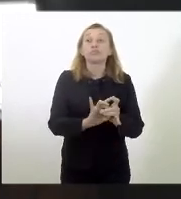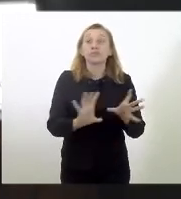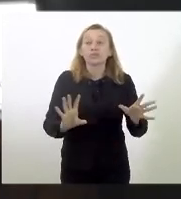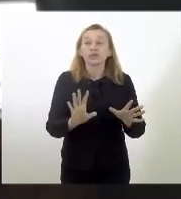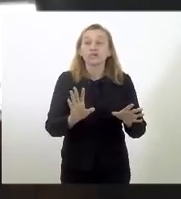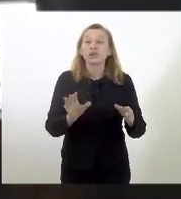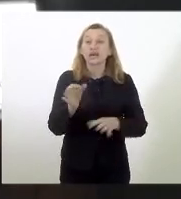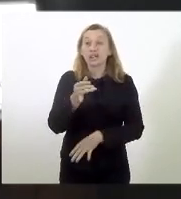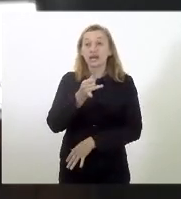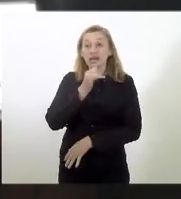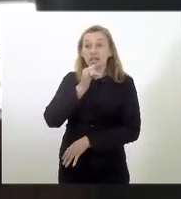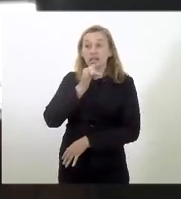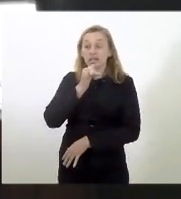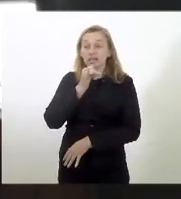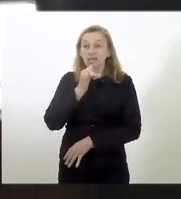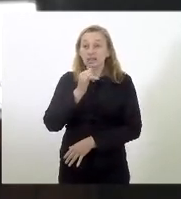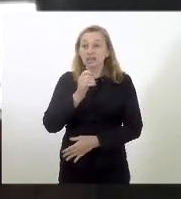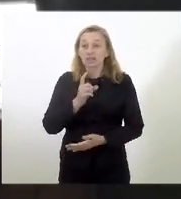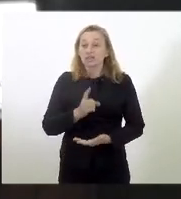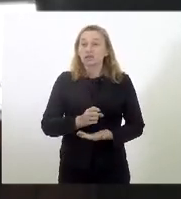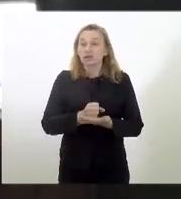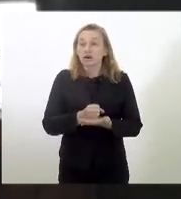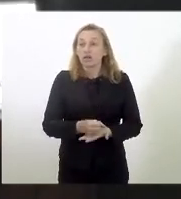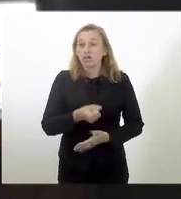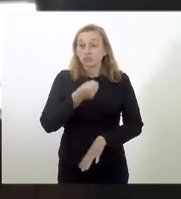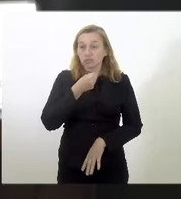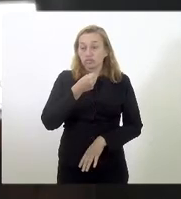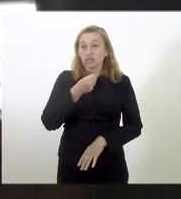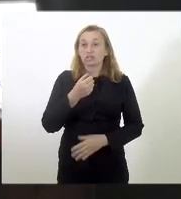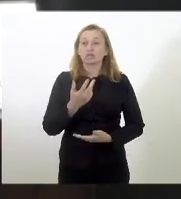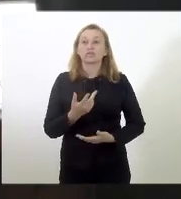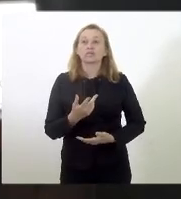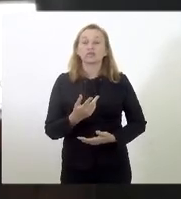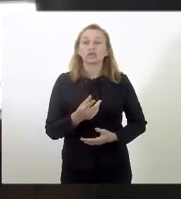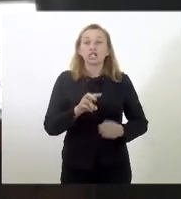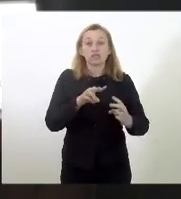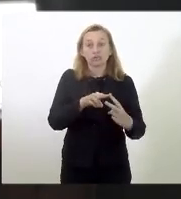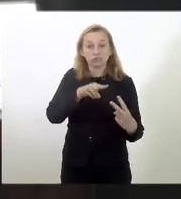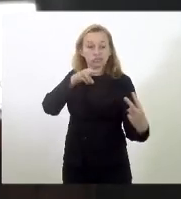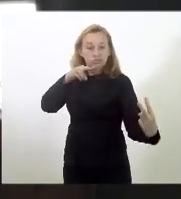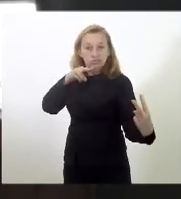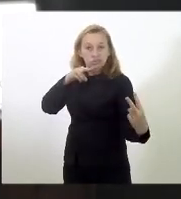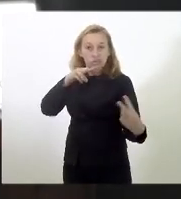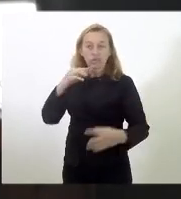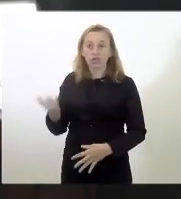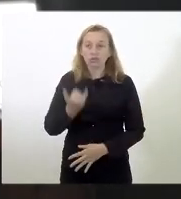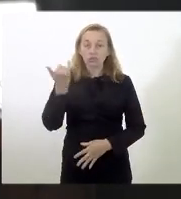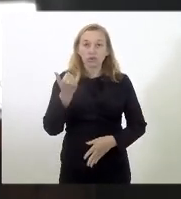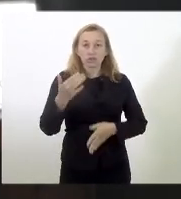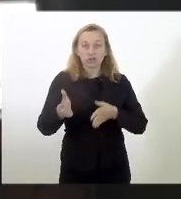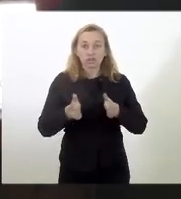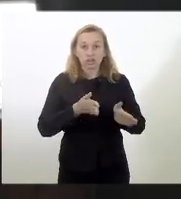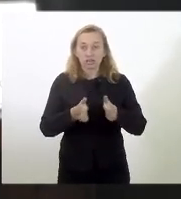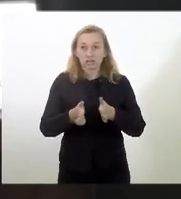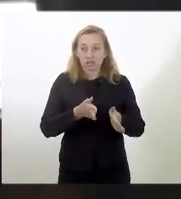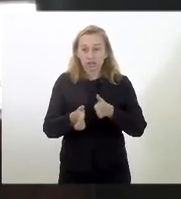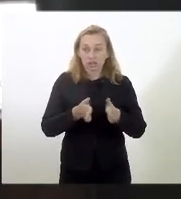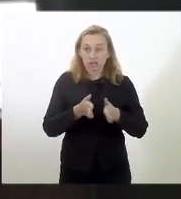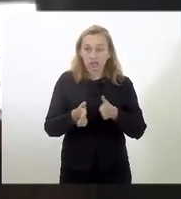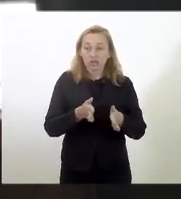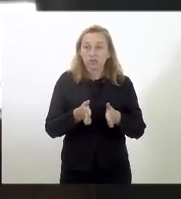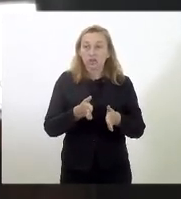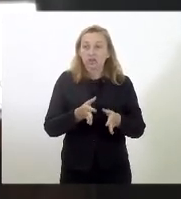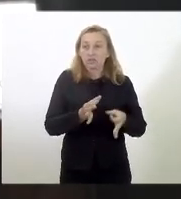por exemplo, sustentações orais, tanto na modalidade à distância, importante para o acesso à jurisdição de contas por parte